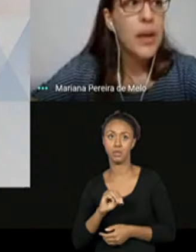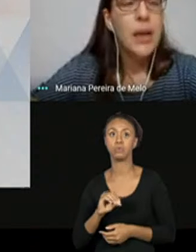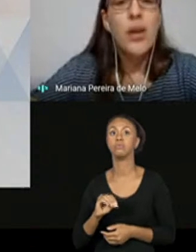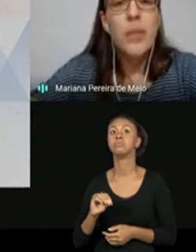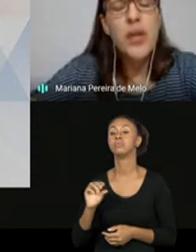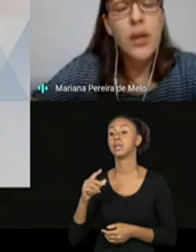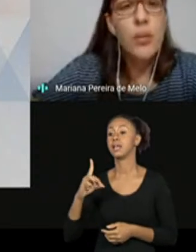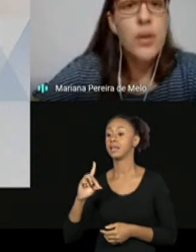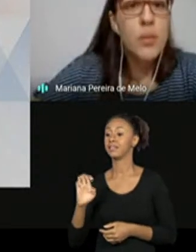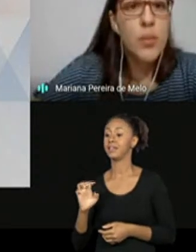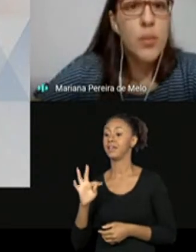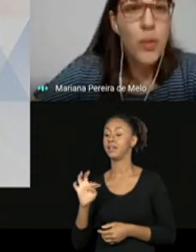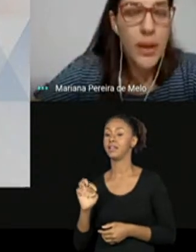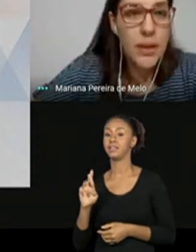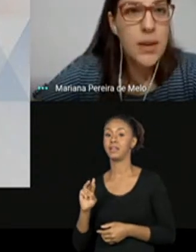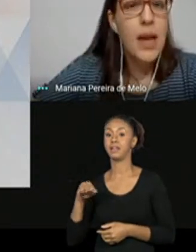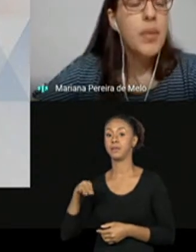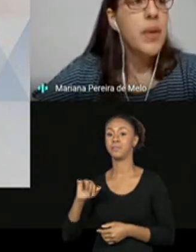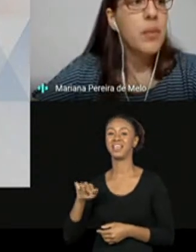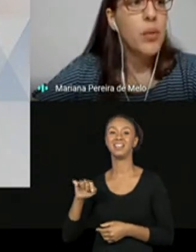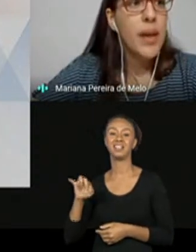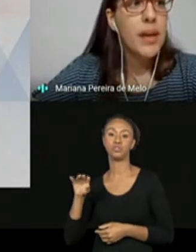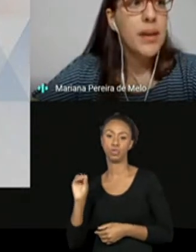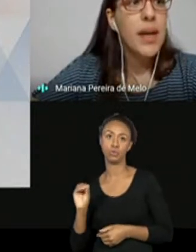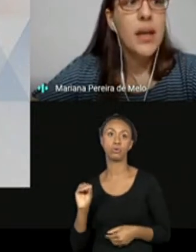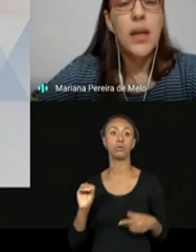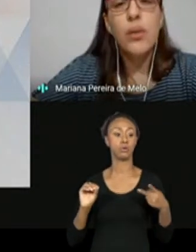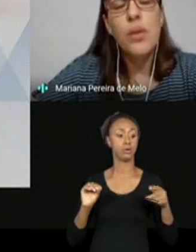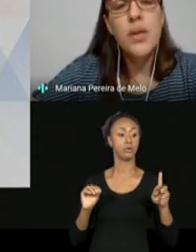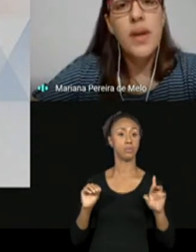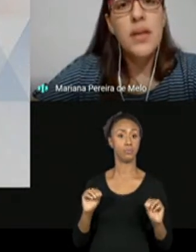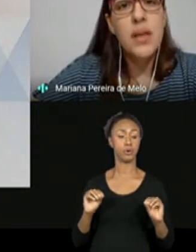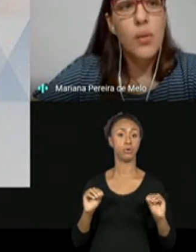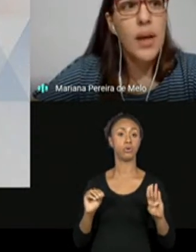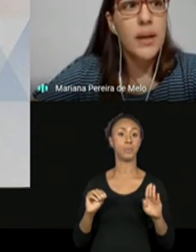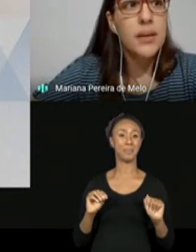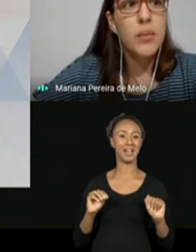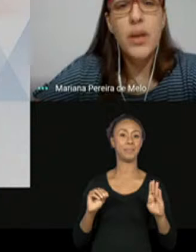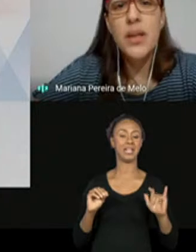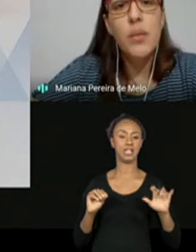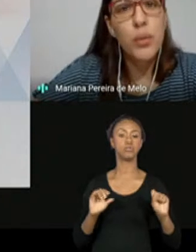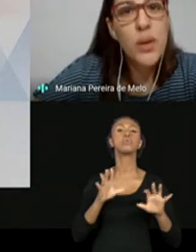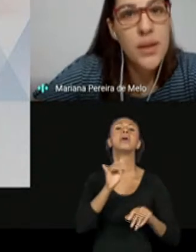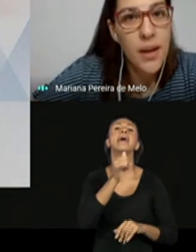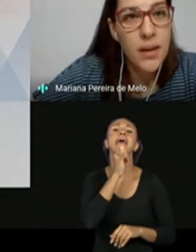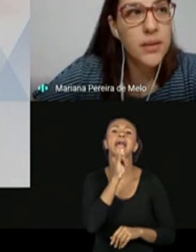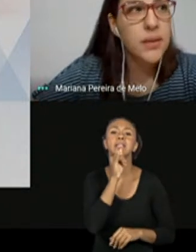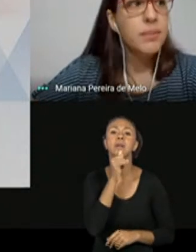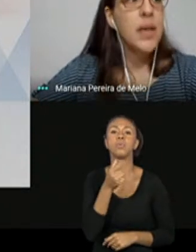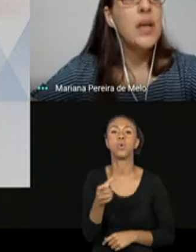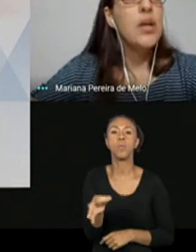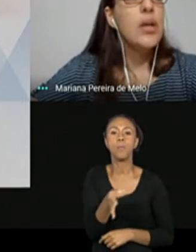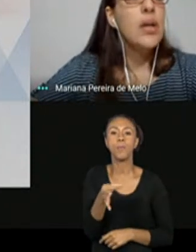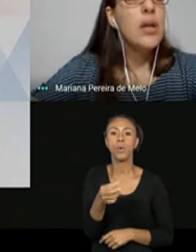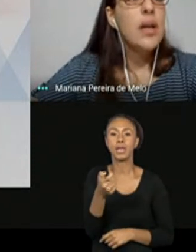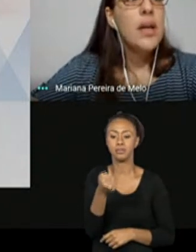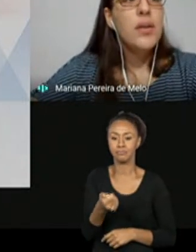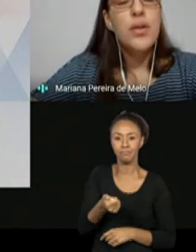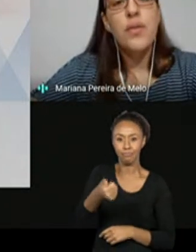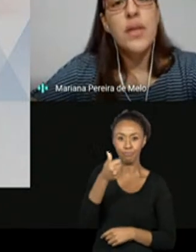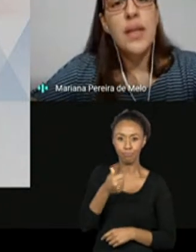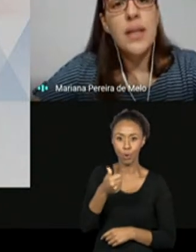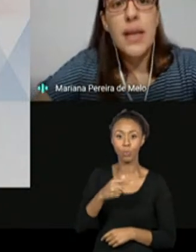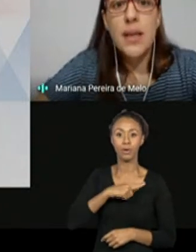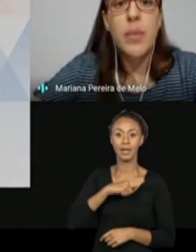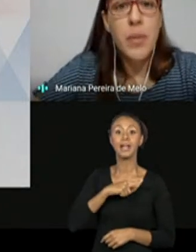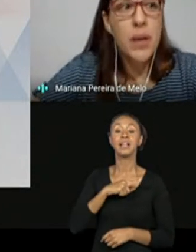probabilístico. Então, imagina duas moedas. A primeira moeda, ela tem duas faces iguais, por exemplo, duas caras. Antes